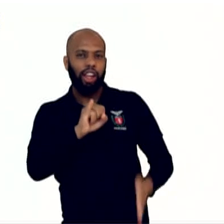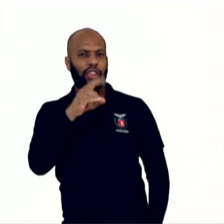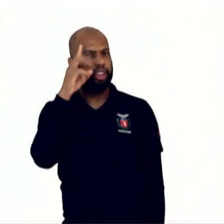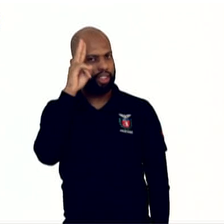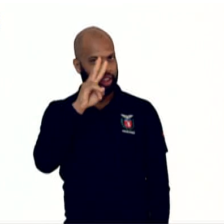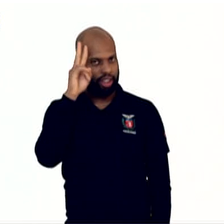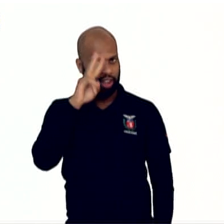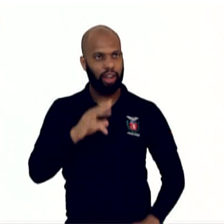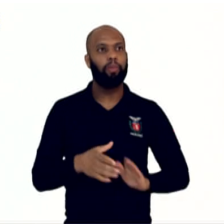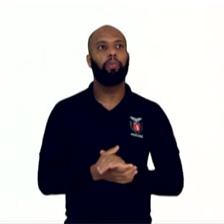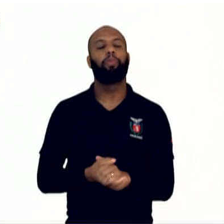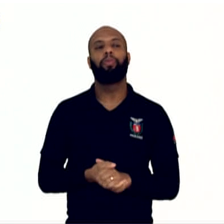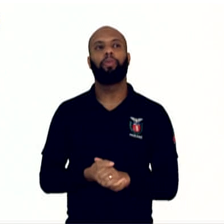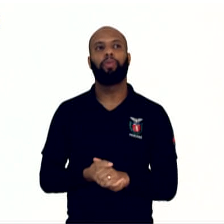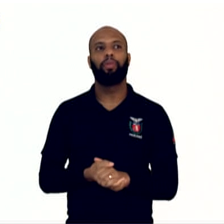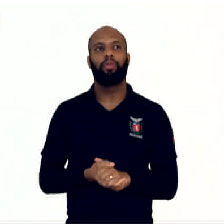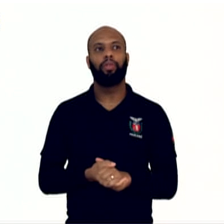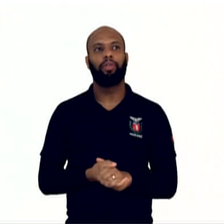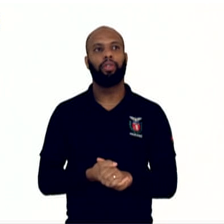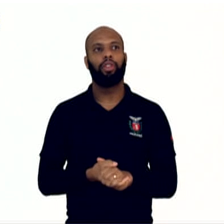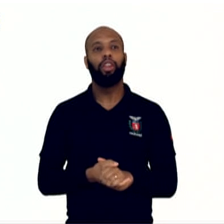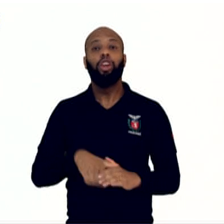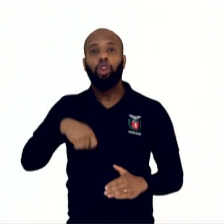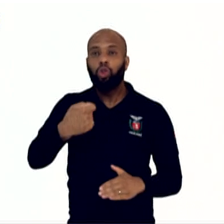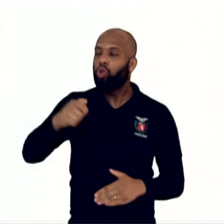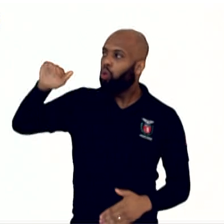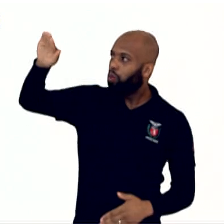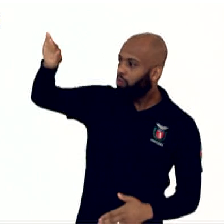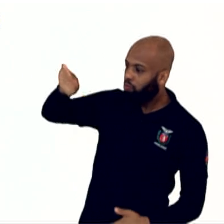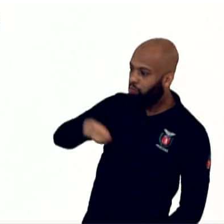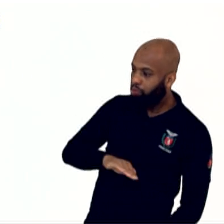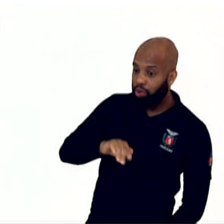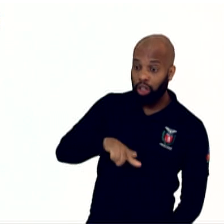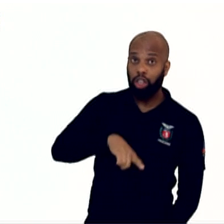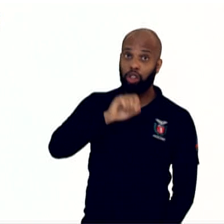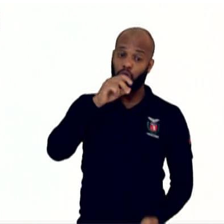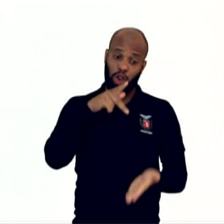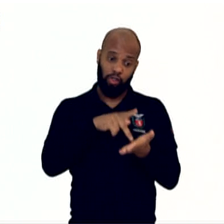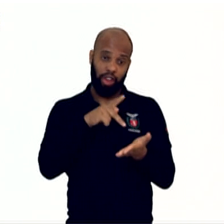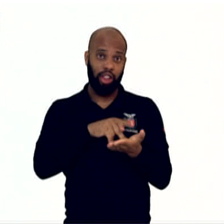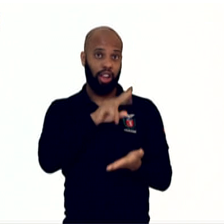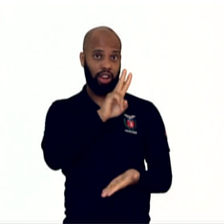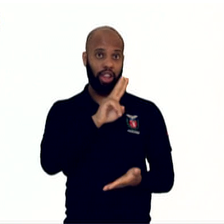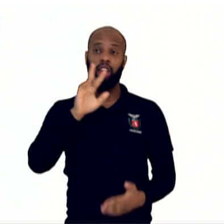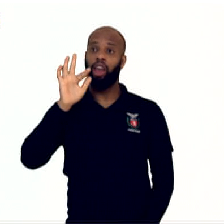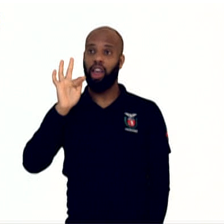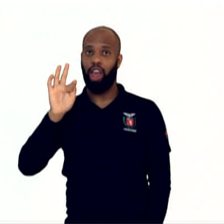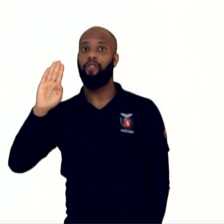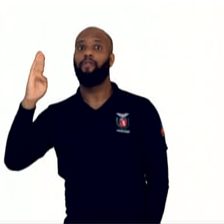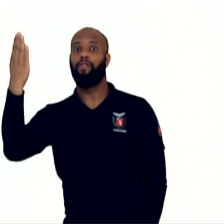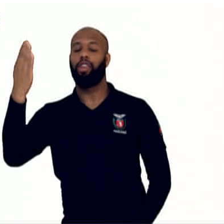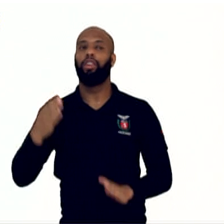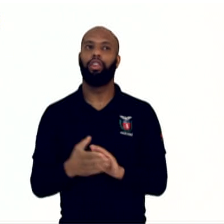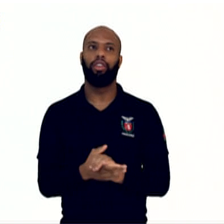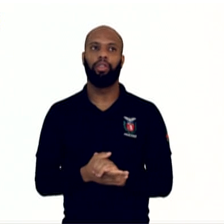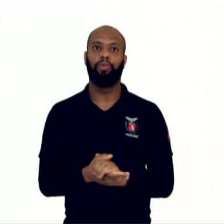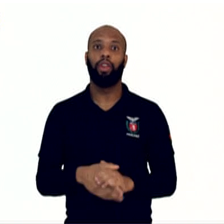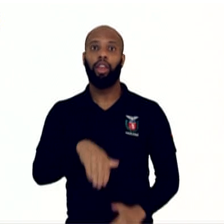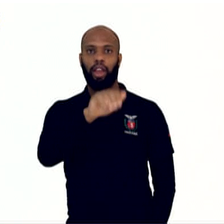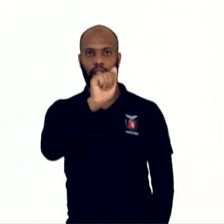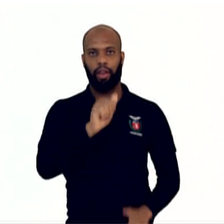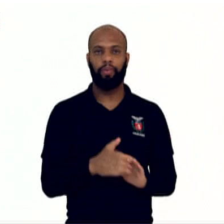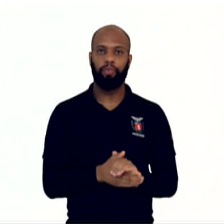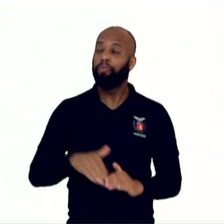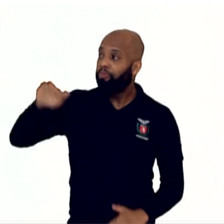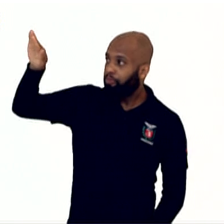lembram tudo do plano inclinado, tá? Sobre o plano inclinado, marque V para o que for verdadeiro e F para o que for falso. Letra A, o